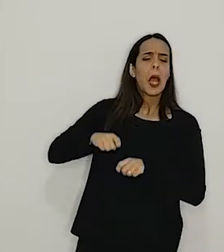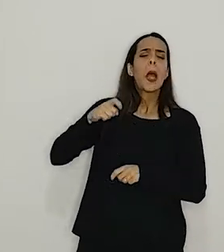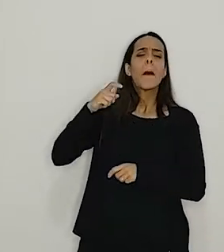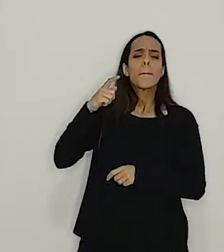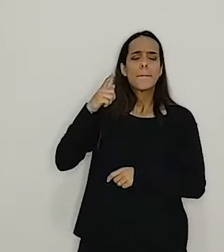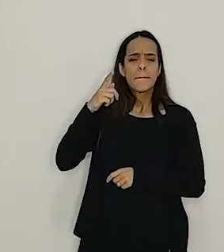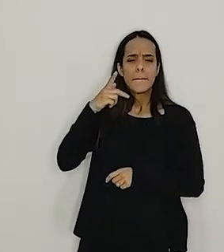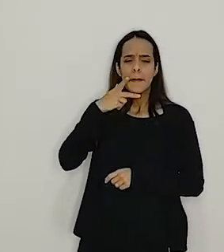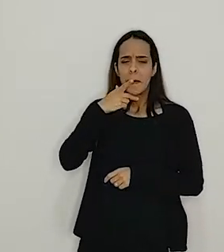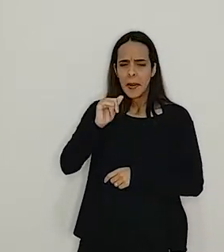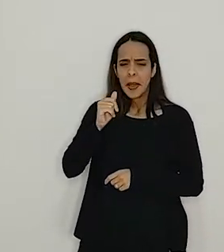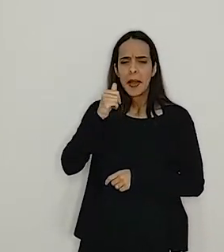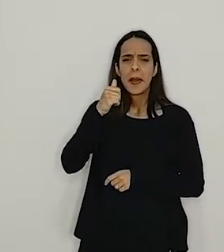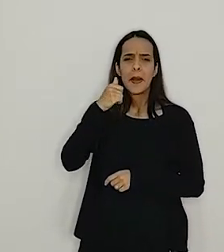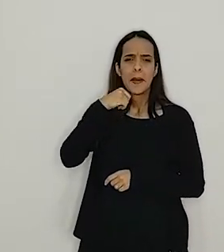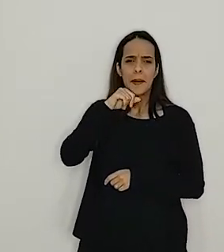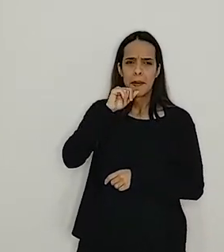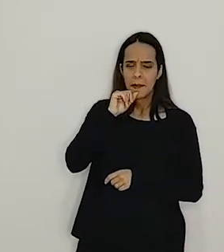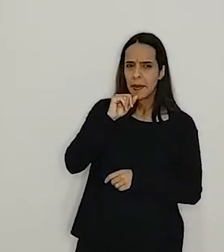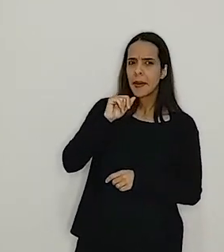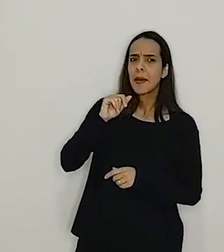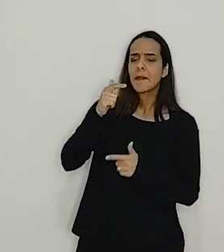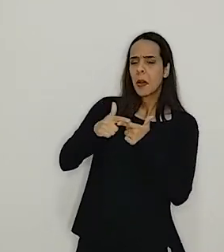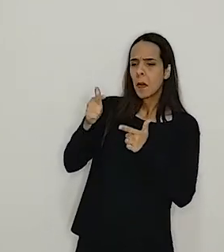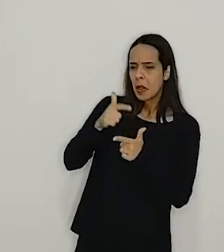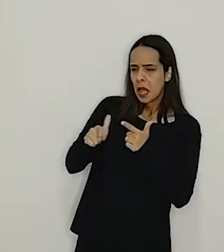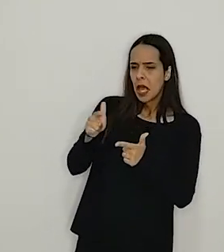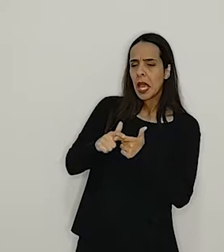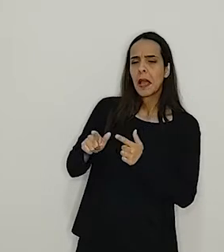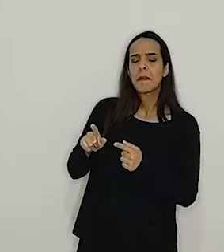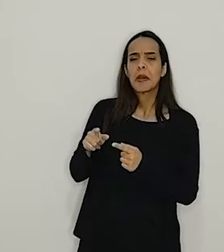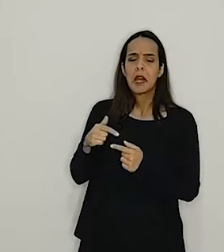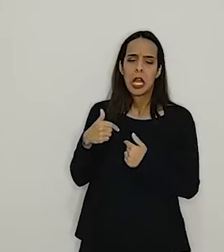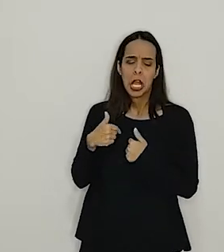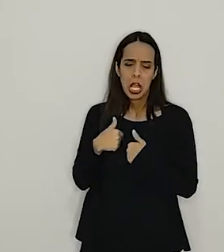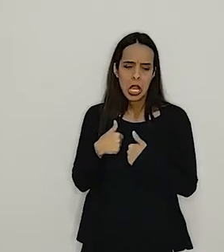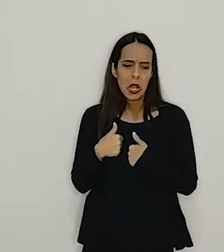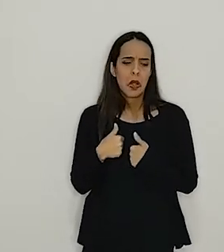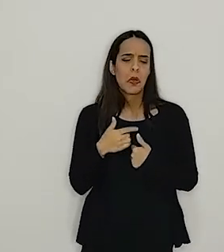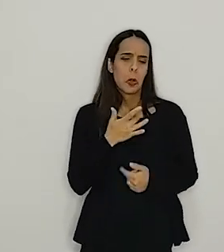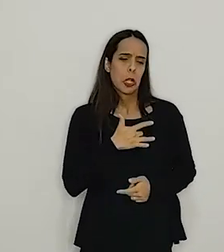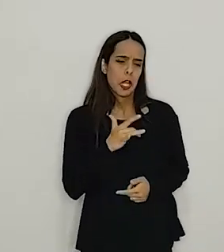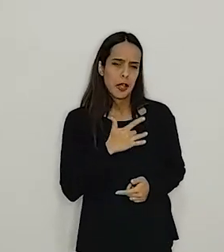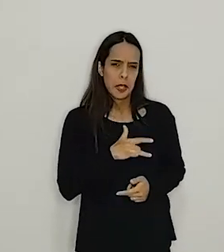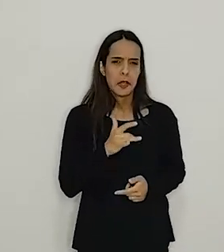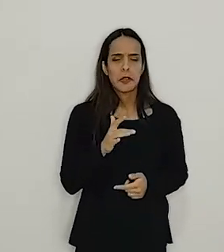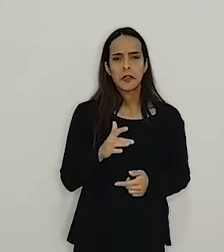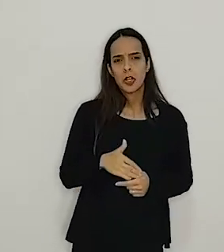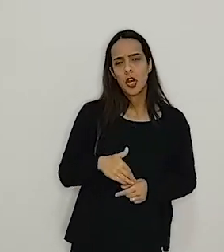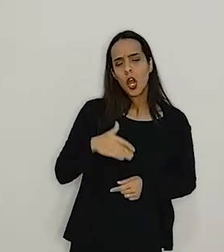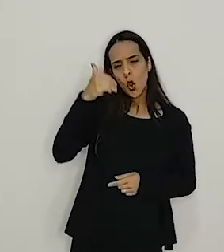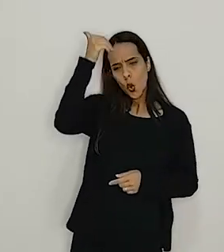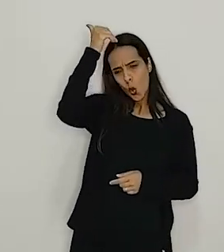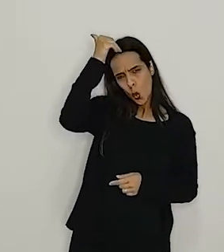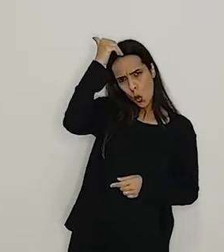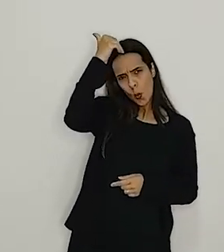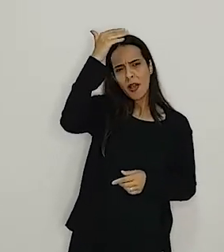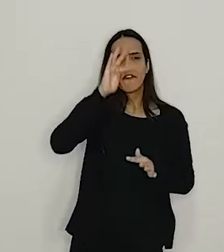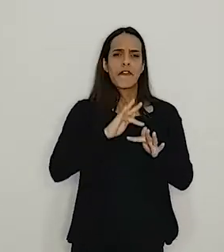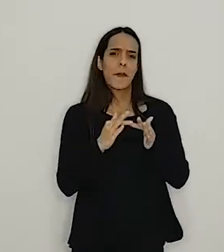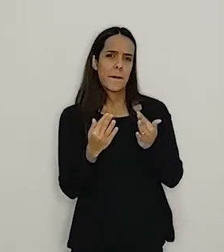eram disfuncionais, e etc e tal. E aí às vezes essas pessoas se detêm, se apegam a isso e